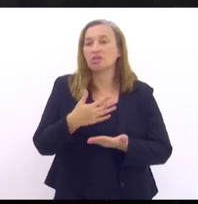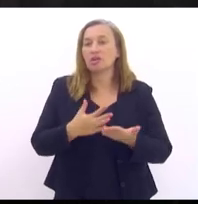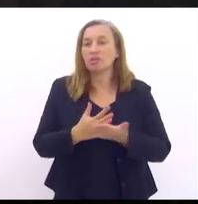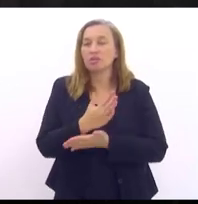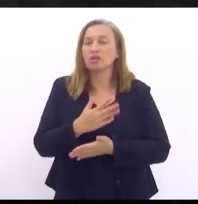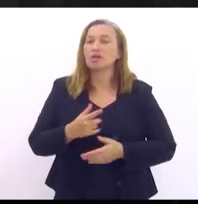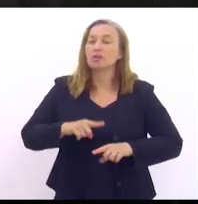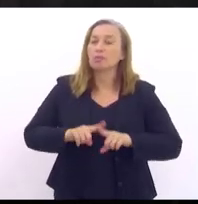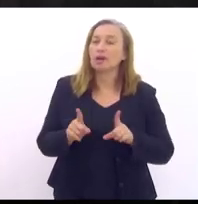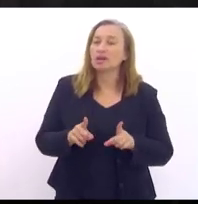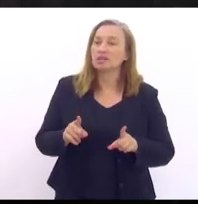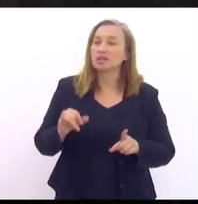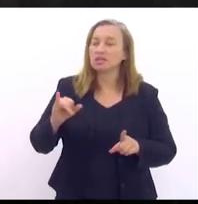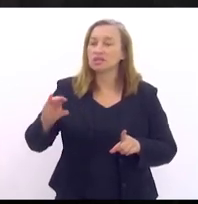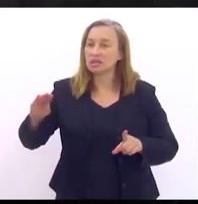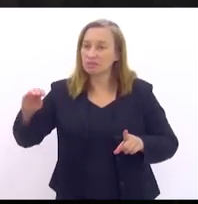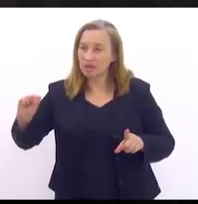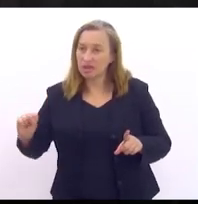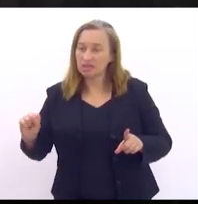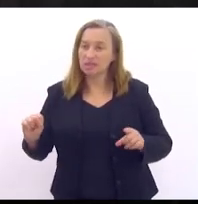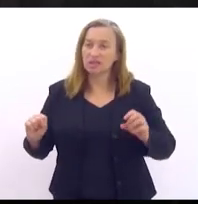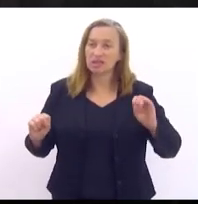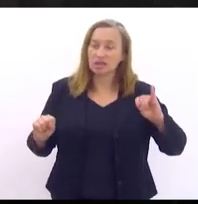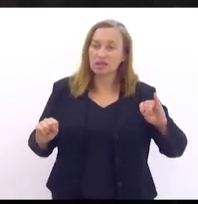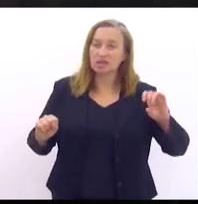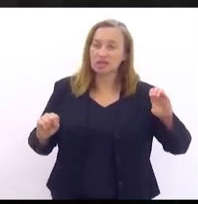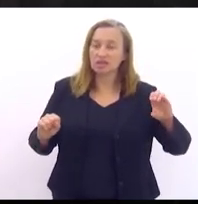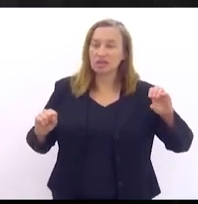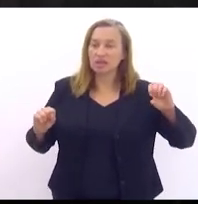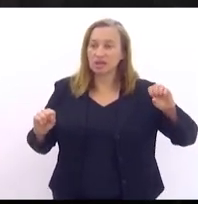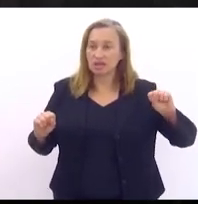o ISS, vai aumentar a carga